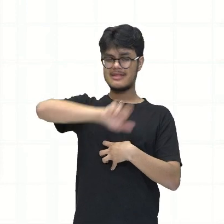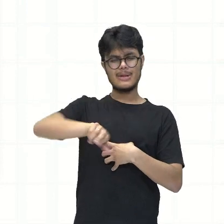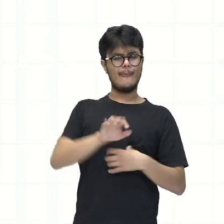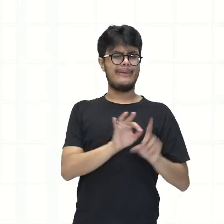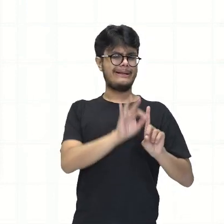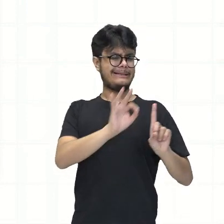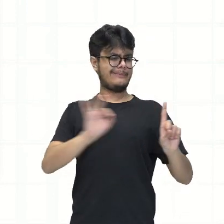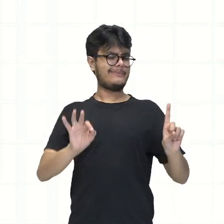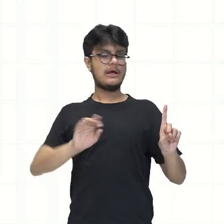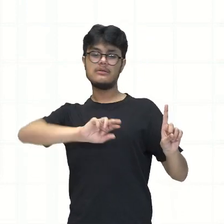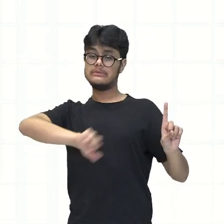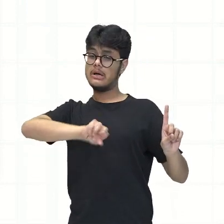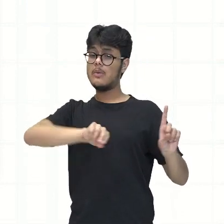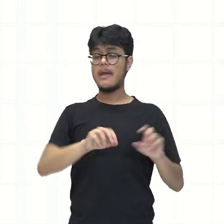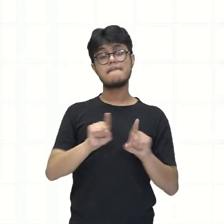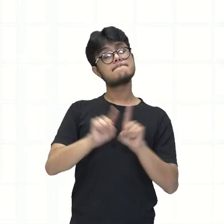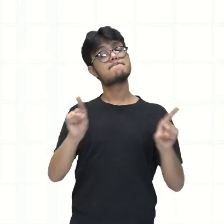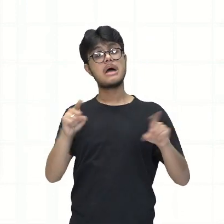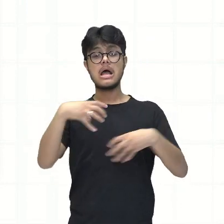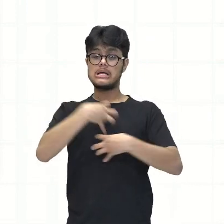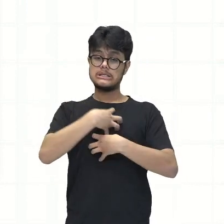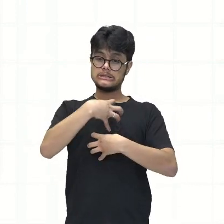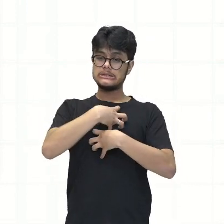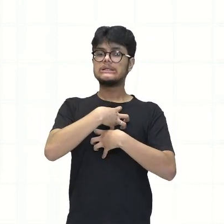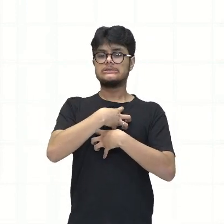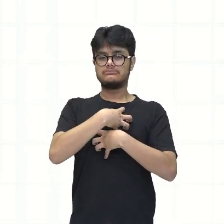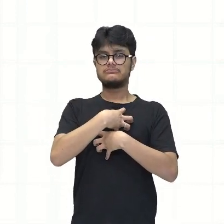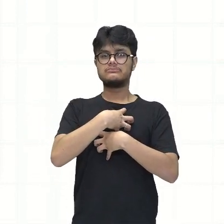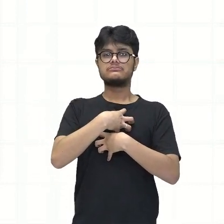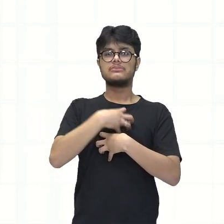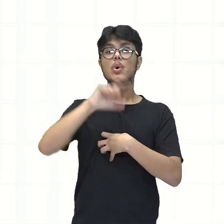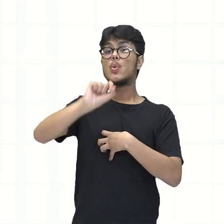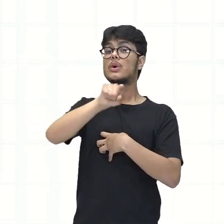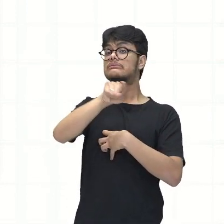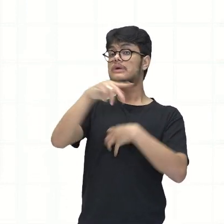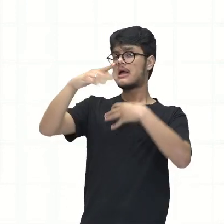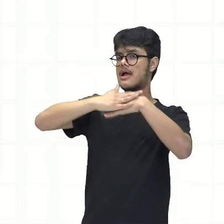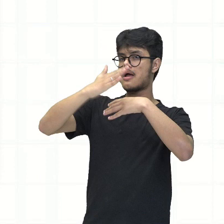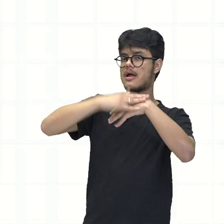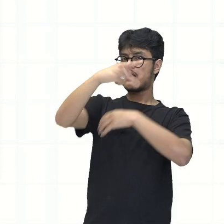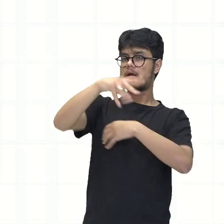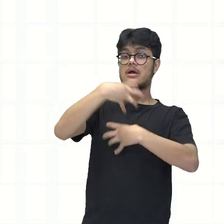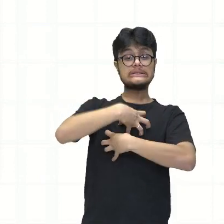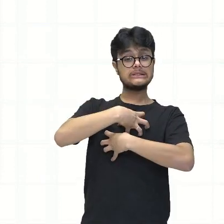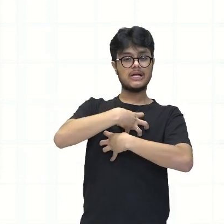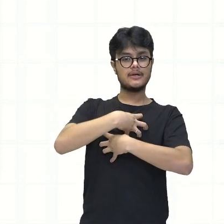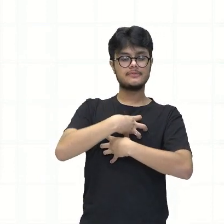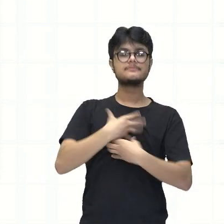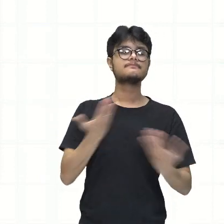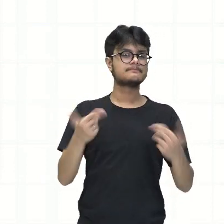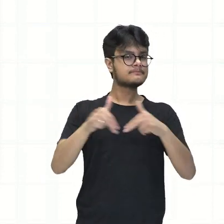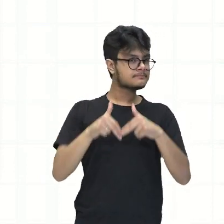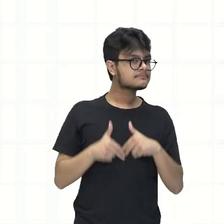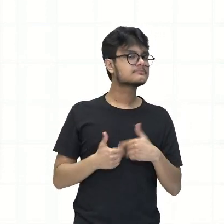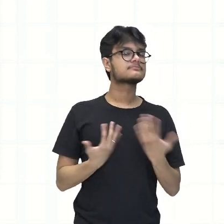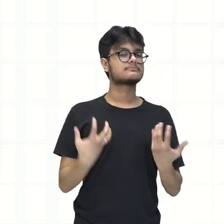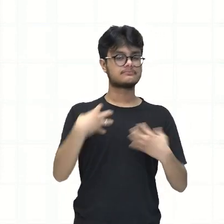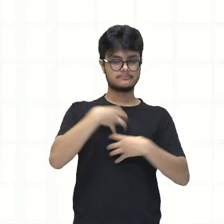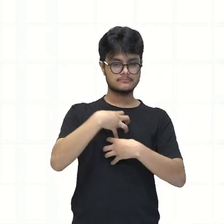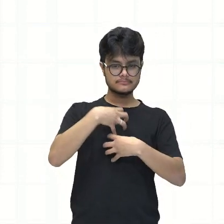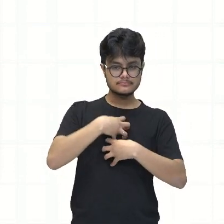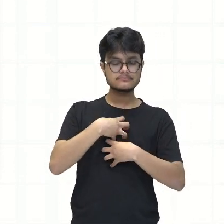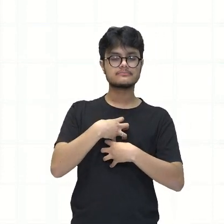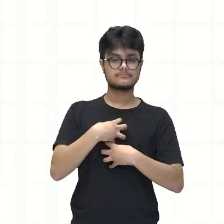temperatura que vai dar no termômetro da sua cidade, mas sim aquilo que você está sentindo. E a sensação térmica,